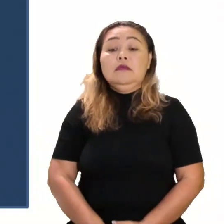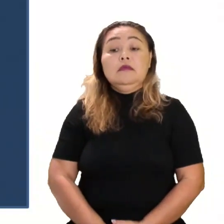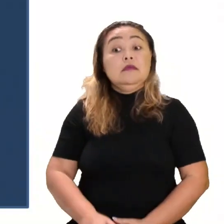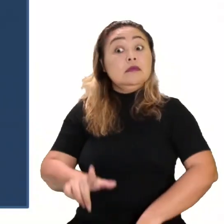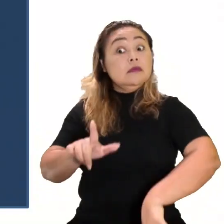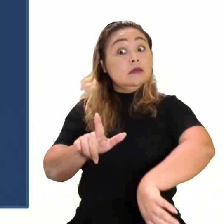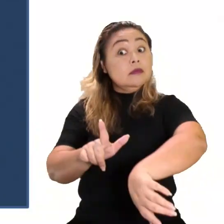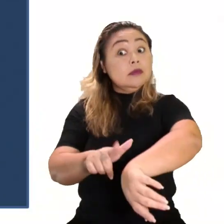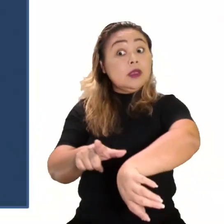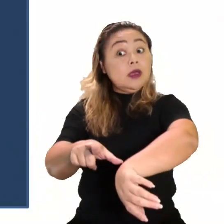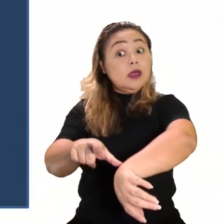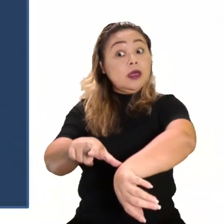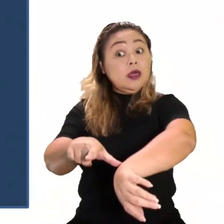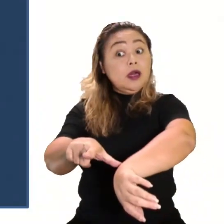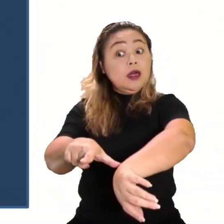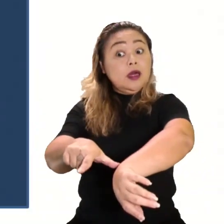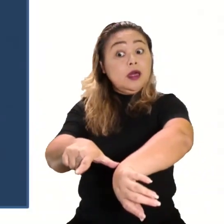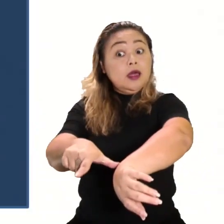Tempo!